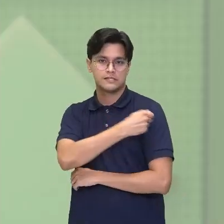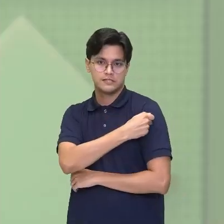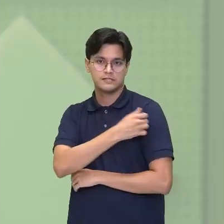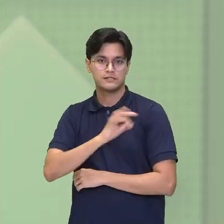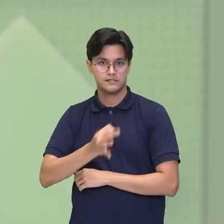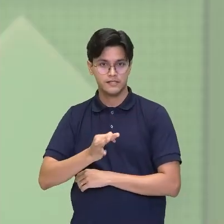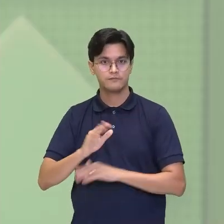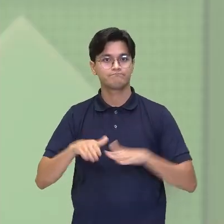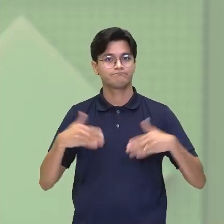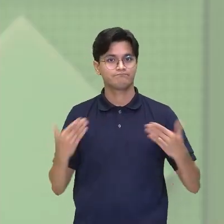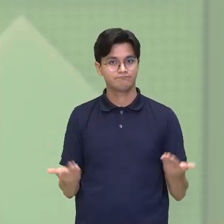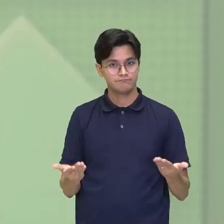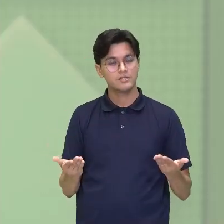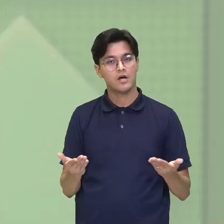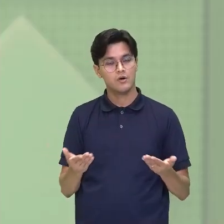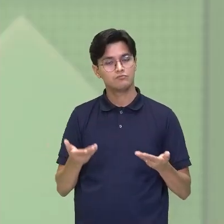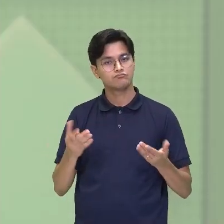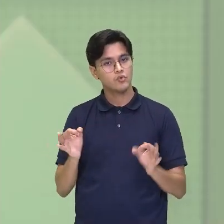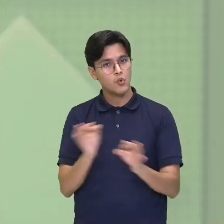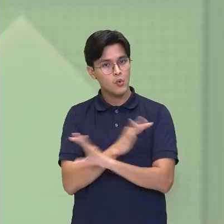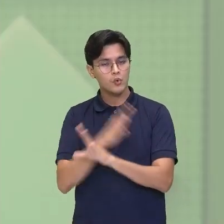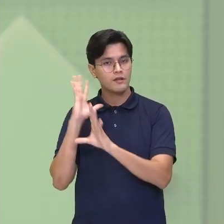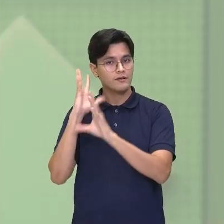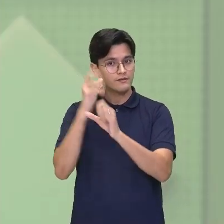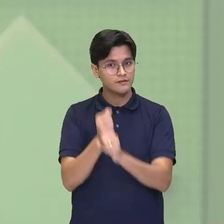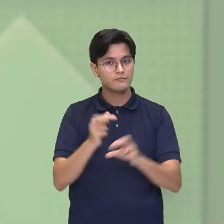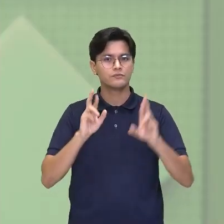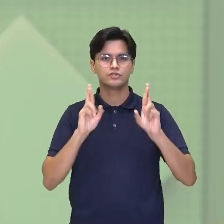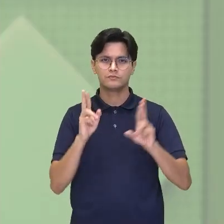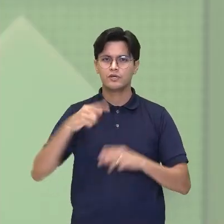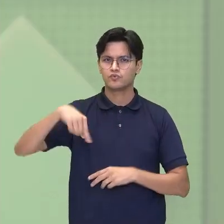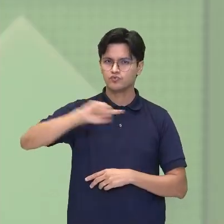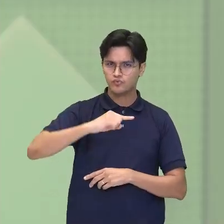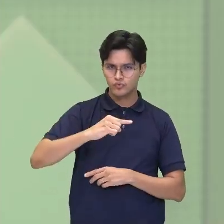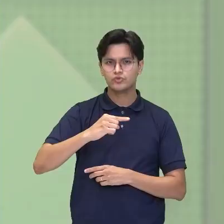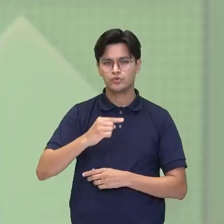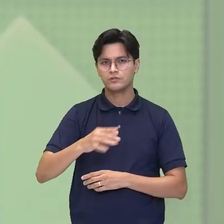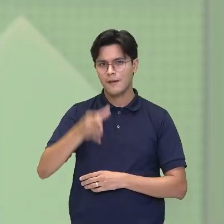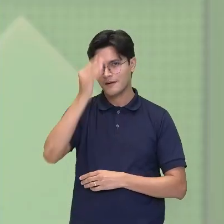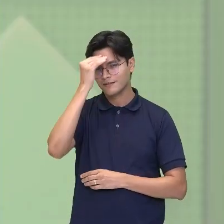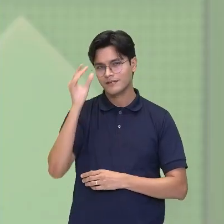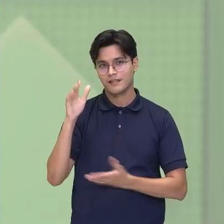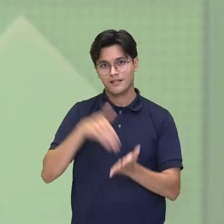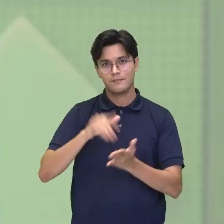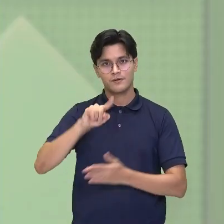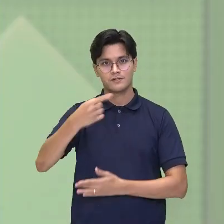Bom, essa foi a nossa revisão, espero que tenha tirado aí todas as dúvidas e até a próxima.